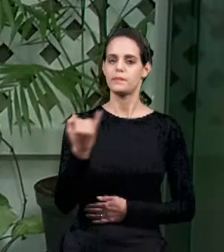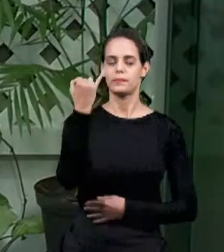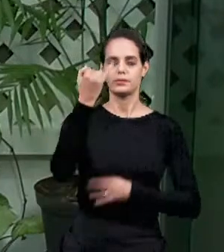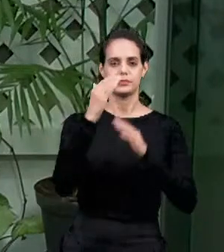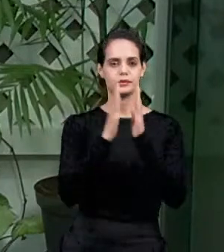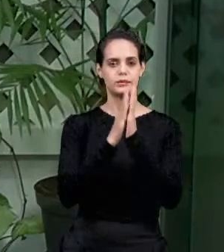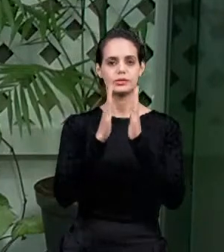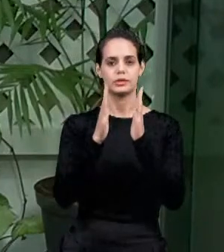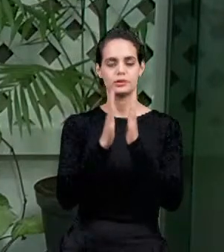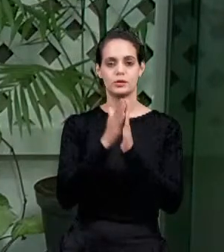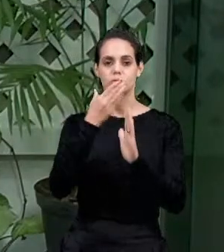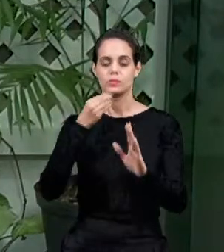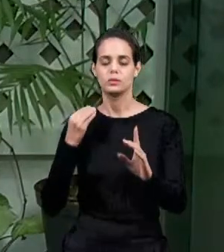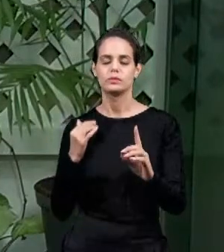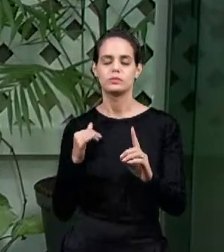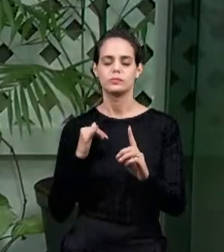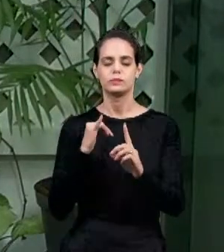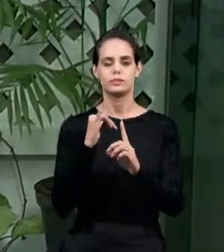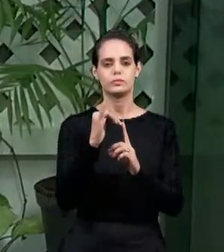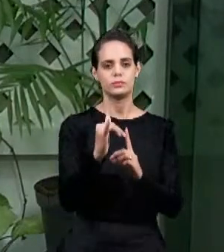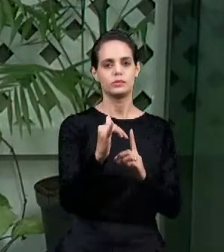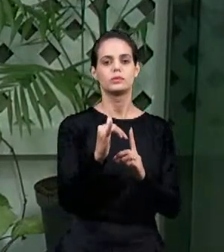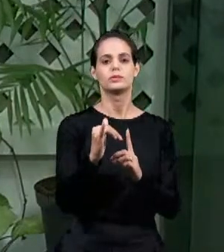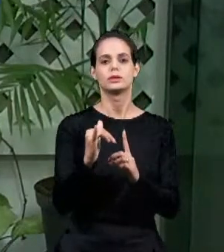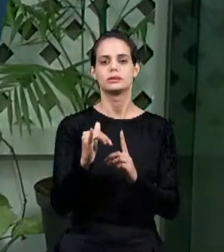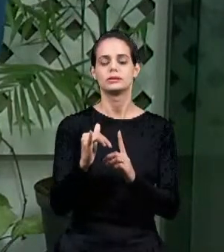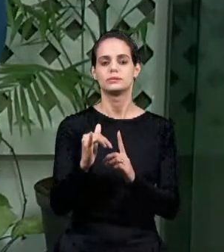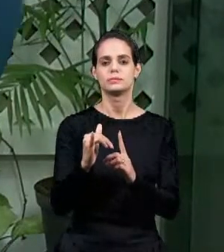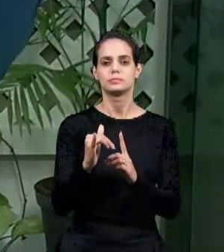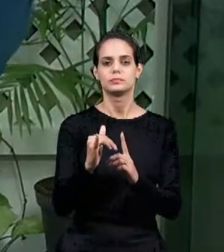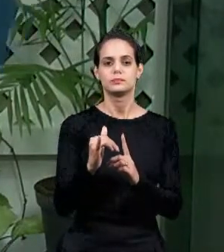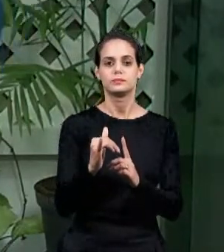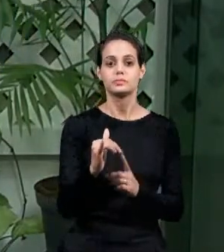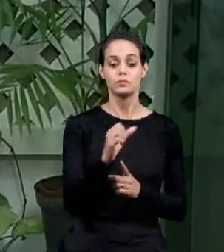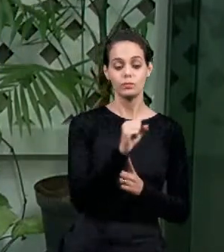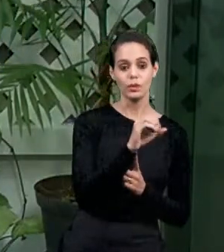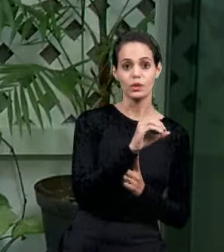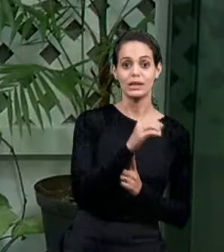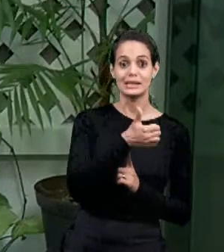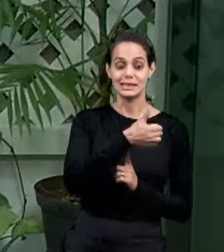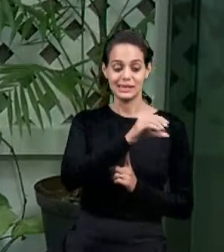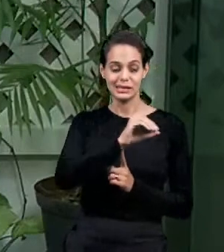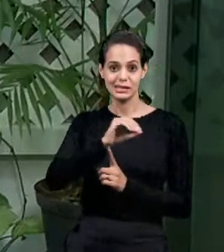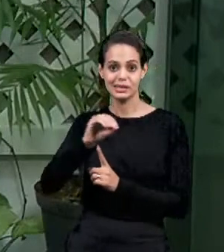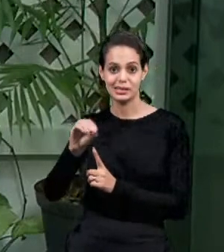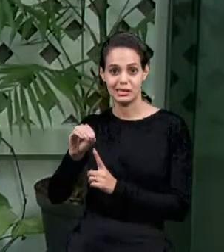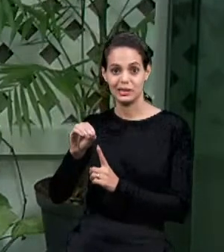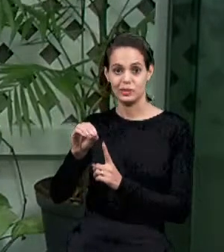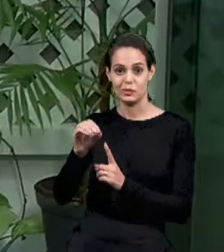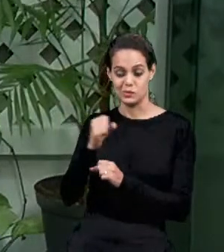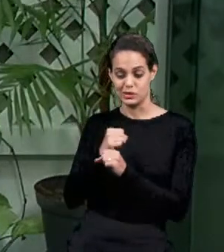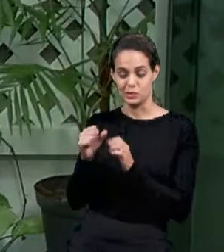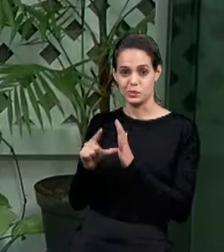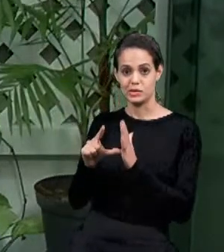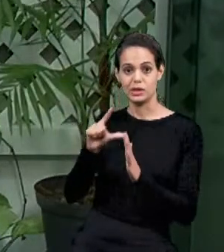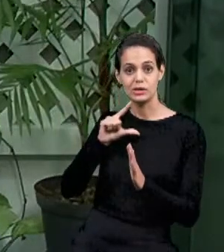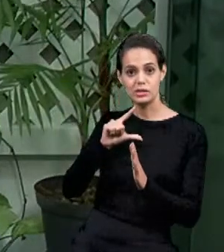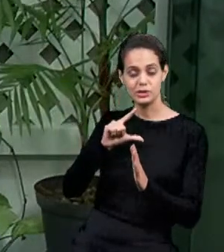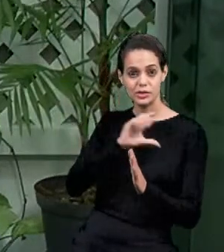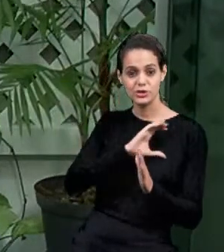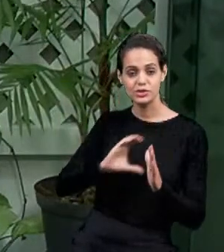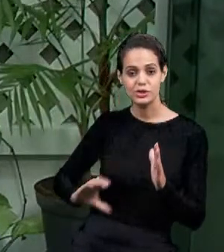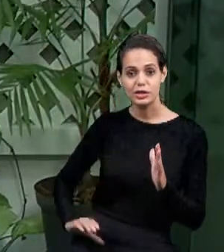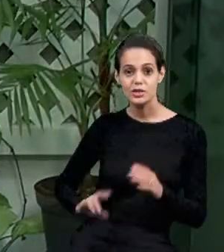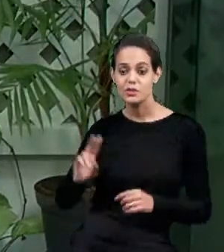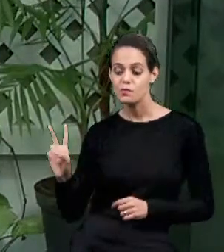oração de um profeta que profetizou 800 anos, 600 anos antes de Cristo, e o valor dessa